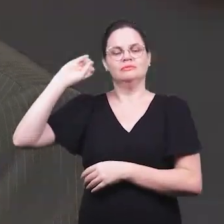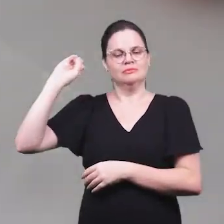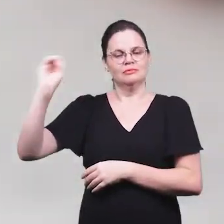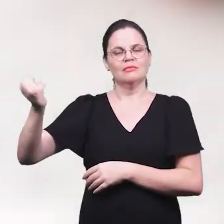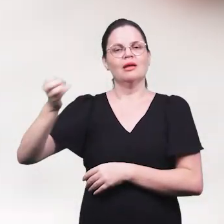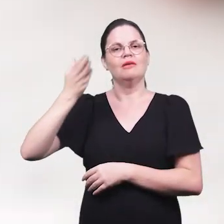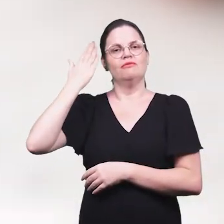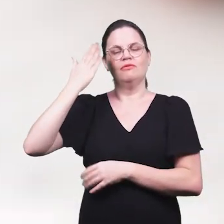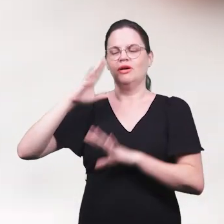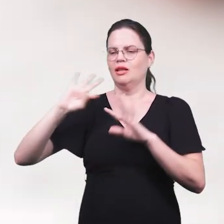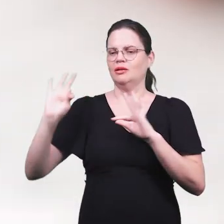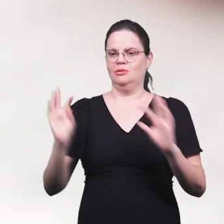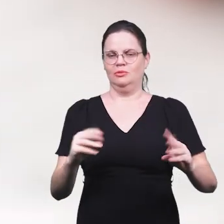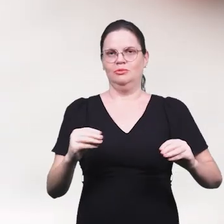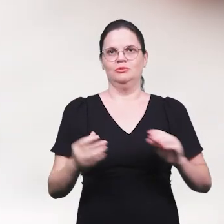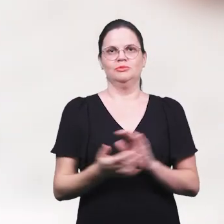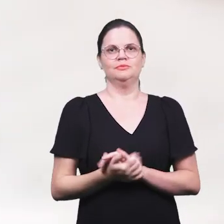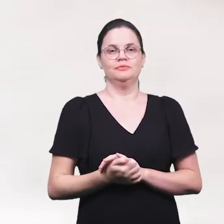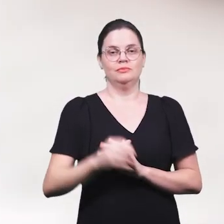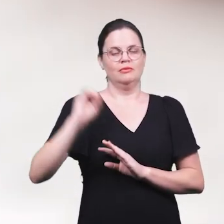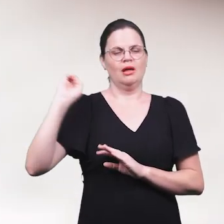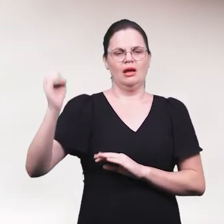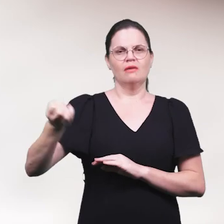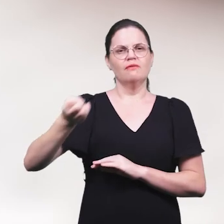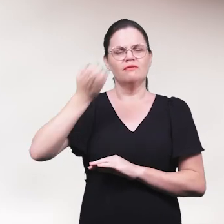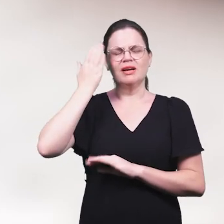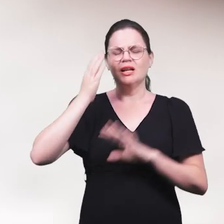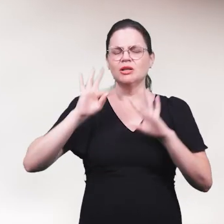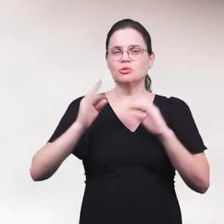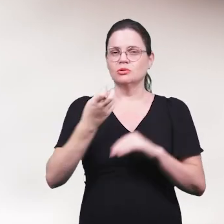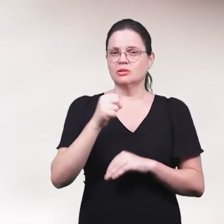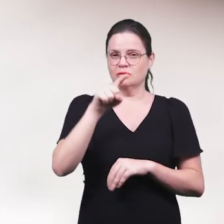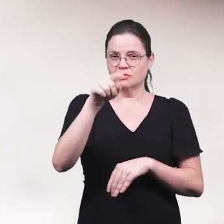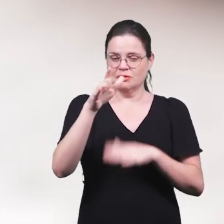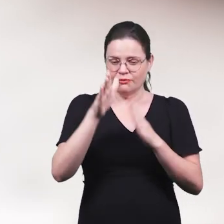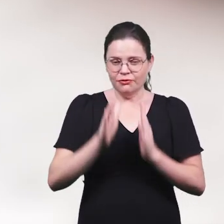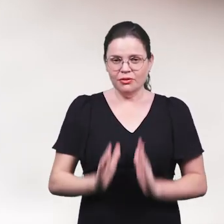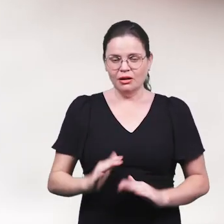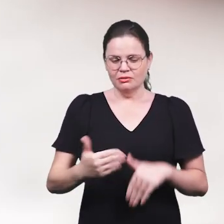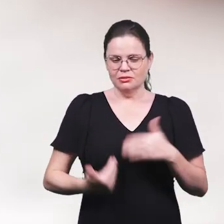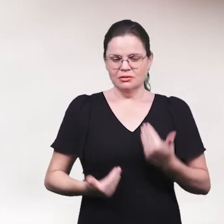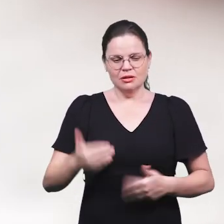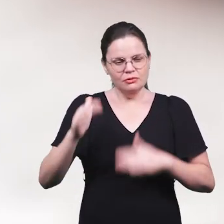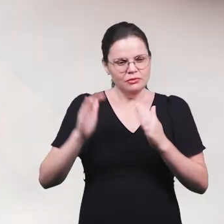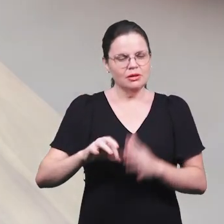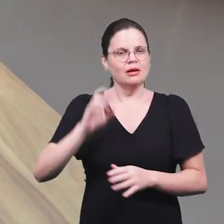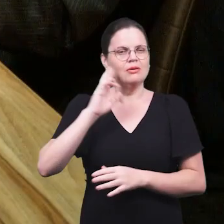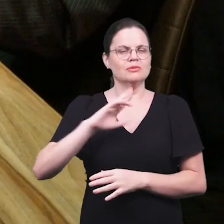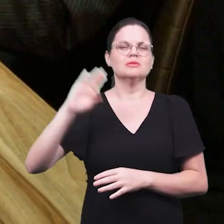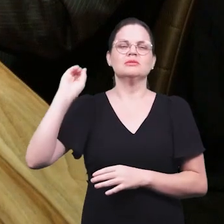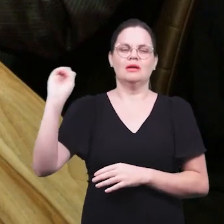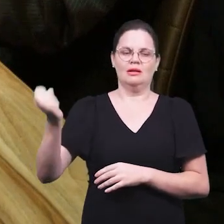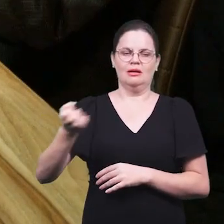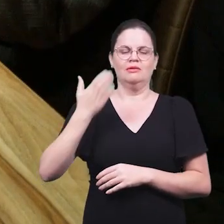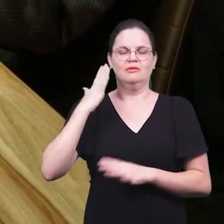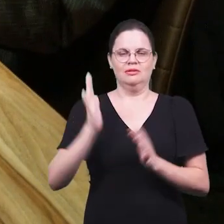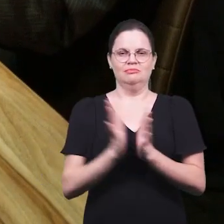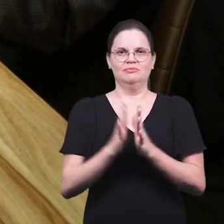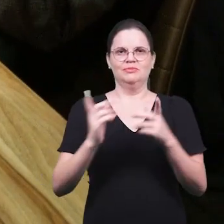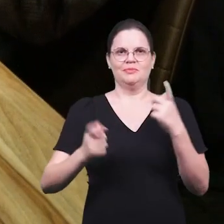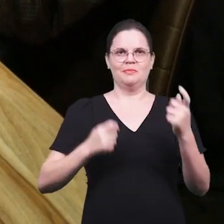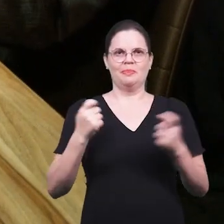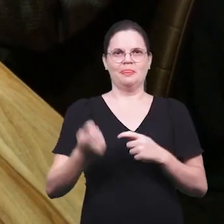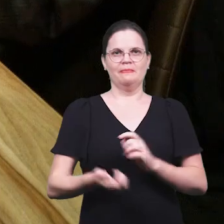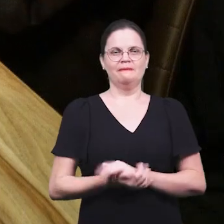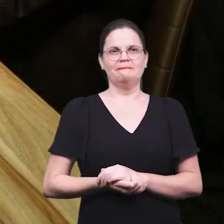olha, ele, o Senhor, revela. É bem curtinho, né? Ele revela. Então, aos fiéis, né? Aquele que é